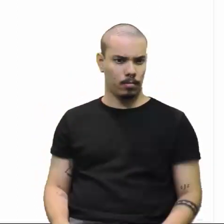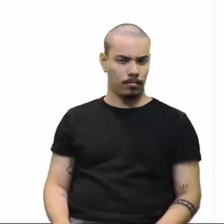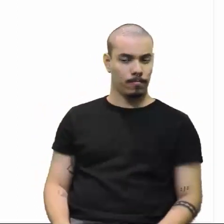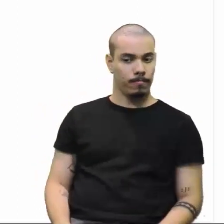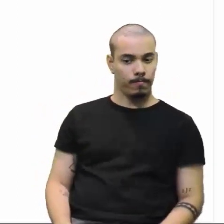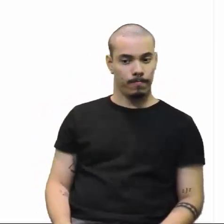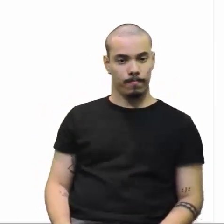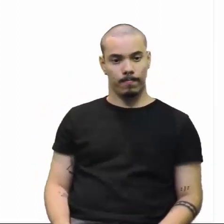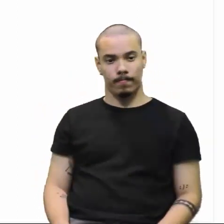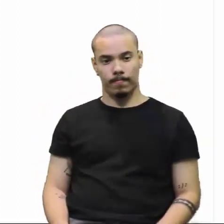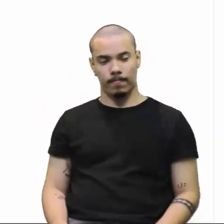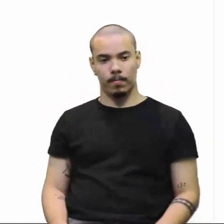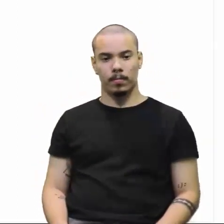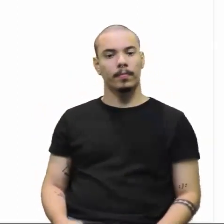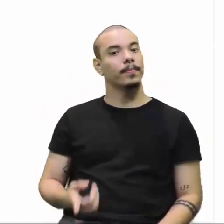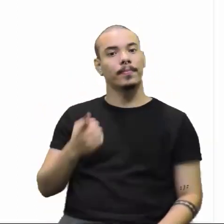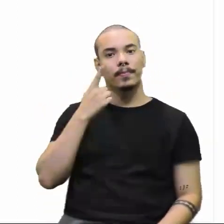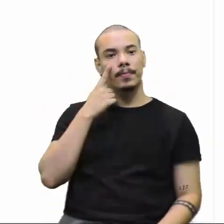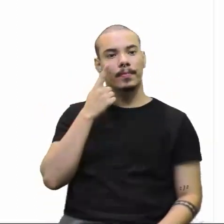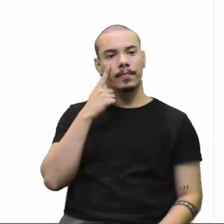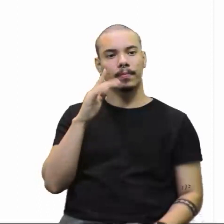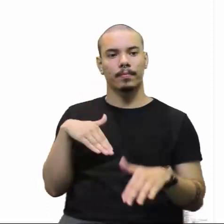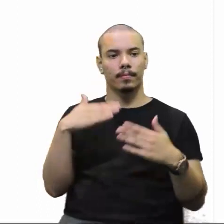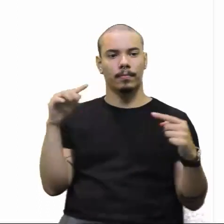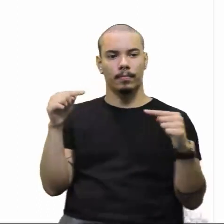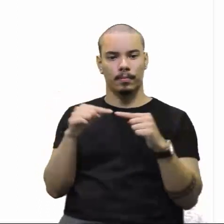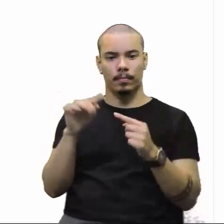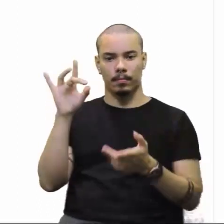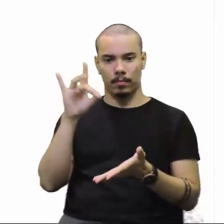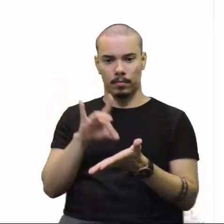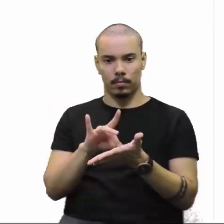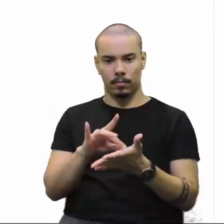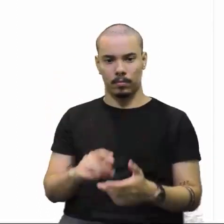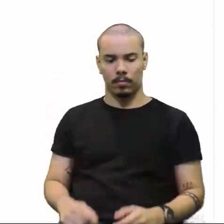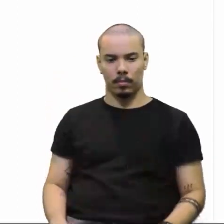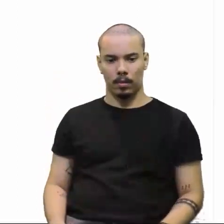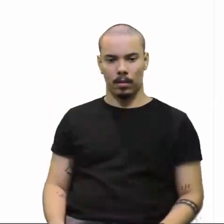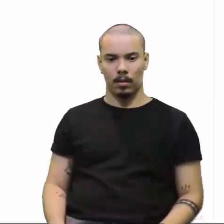partícula. Então, qual estaria correto aí?